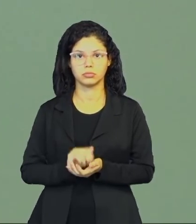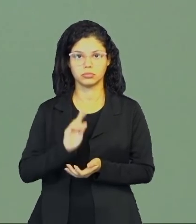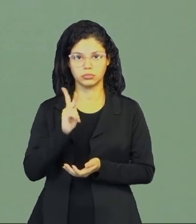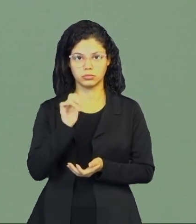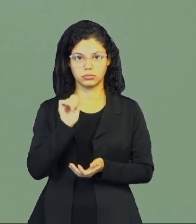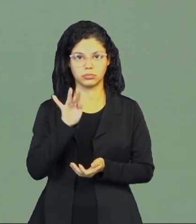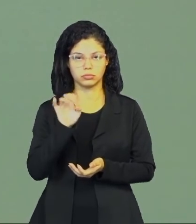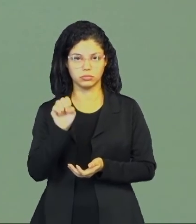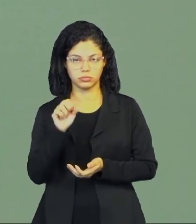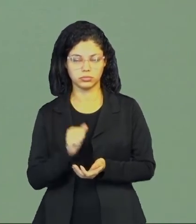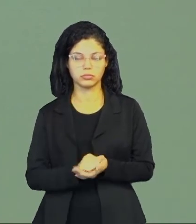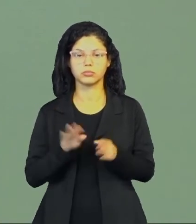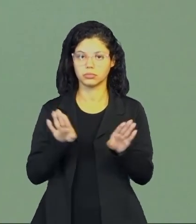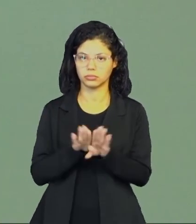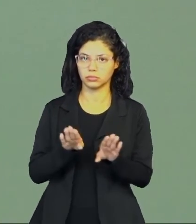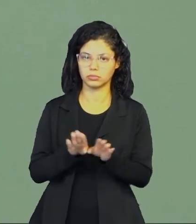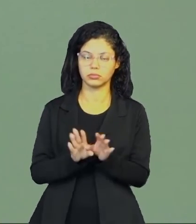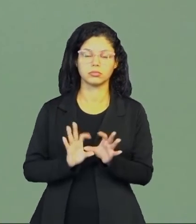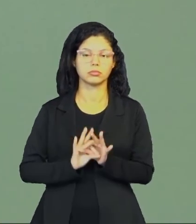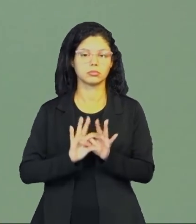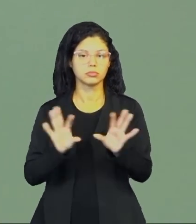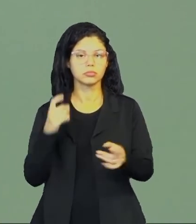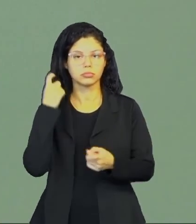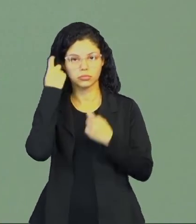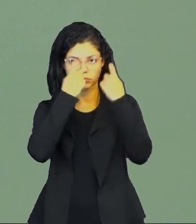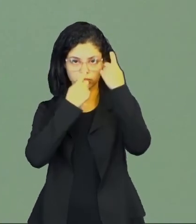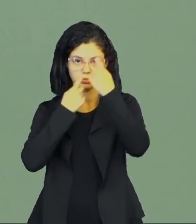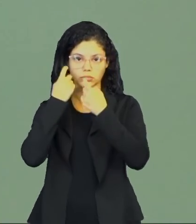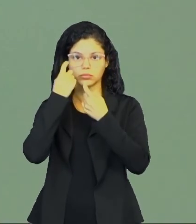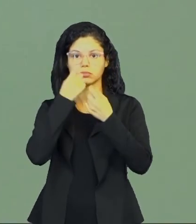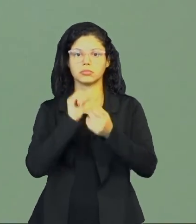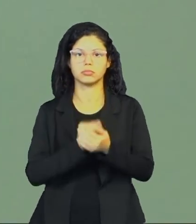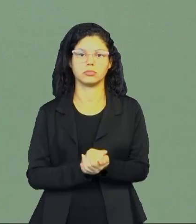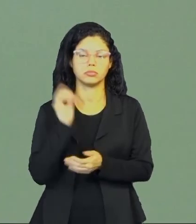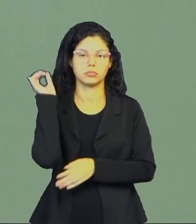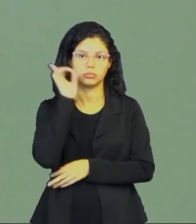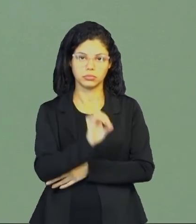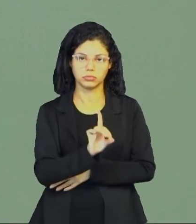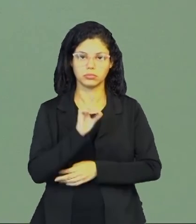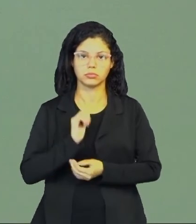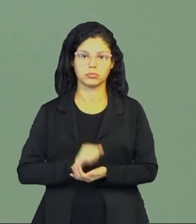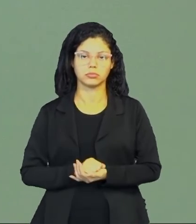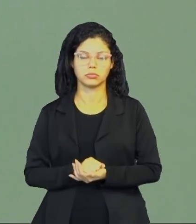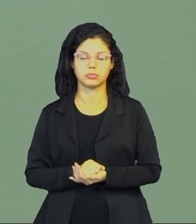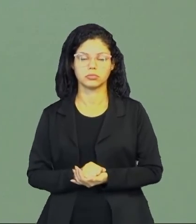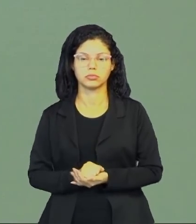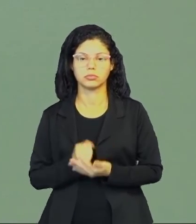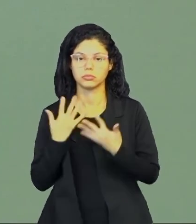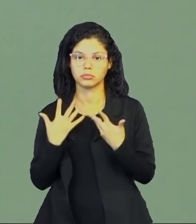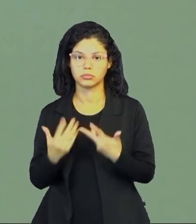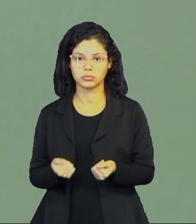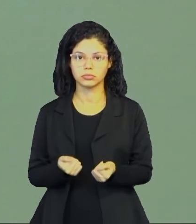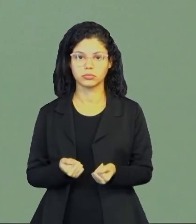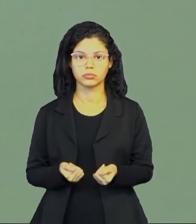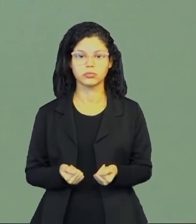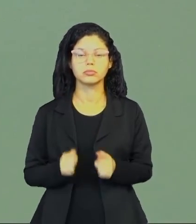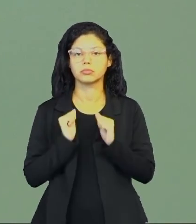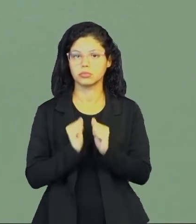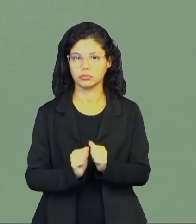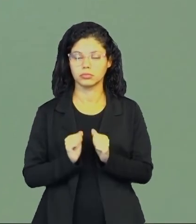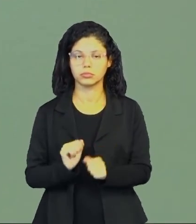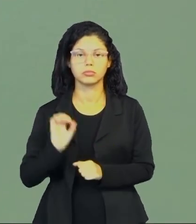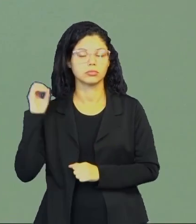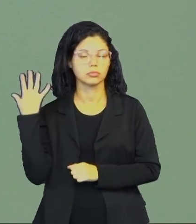é um direito civil adquirido, a liberdade de expressão é um direito, né, adquirido, e ele pode